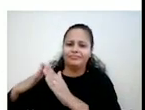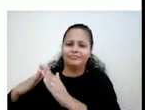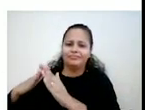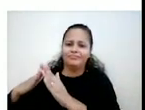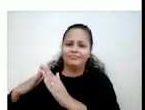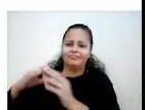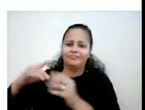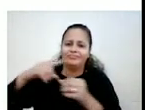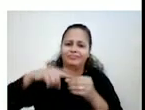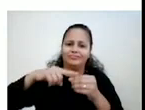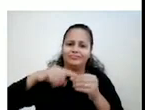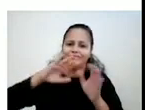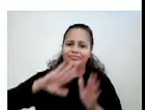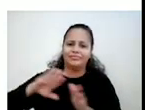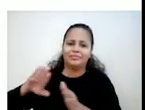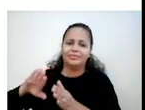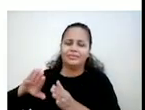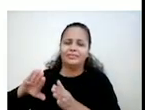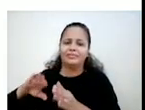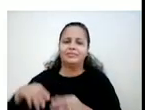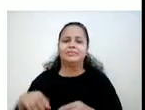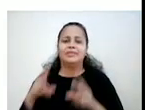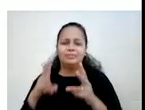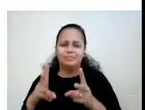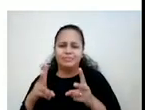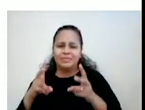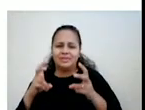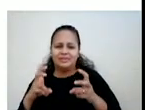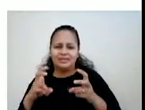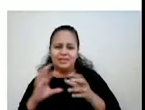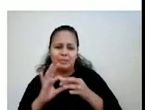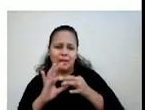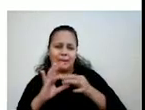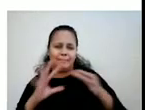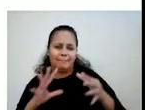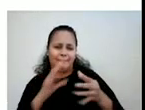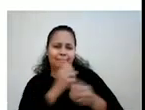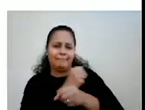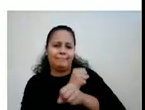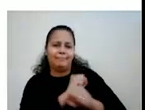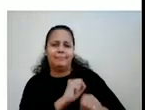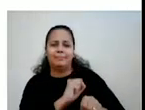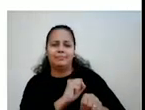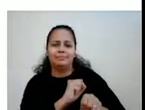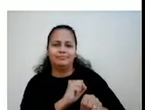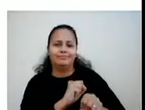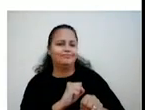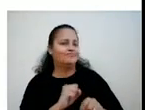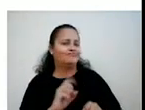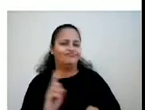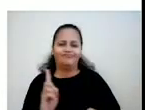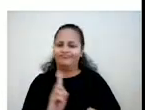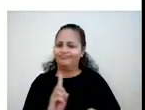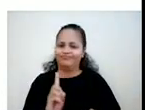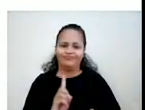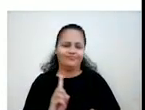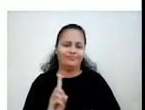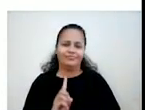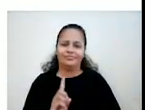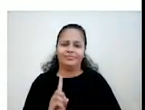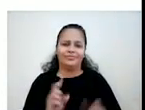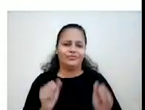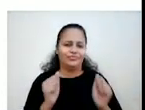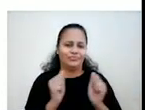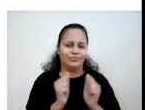periferias, ok? Então percebam que a abolição da escravidão não veio acompanhada de